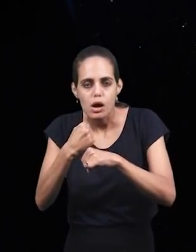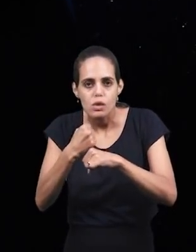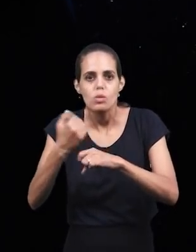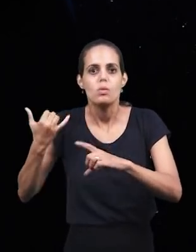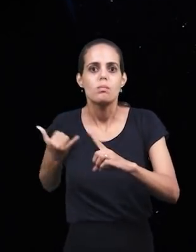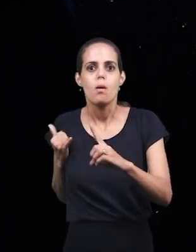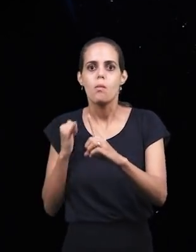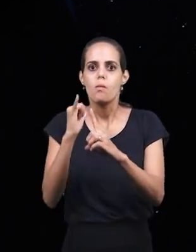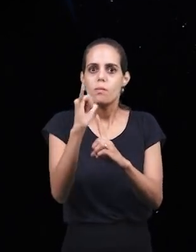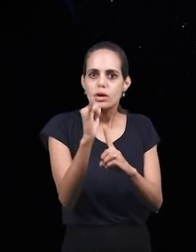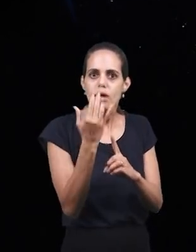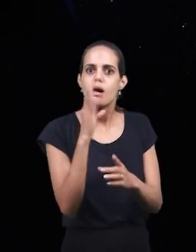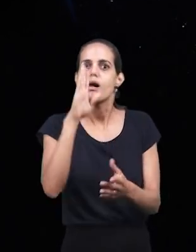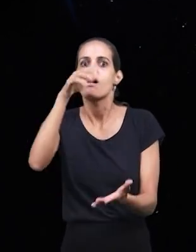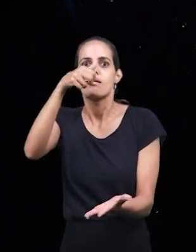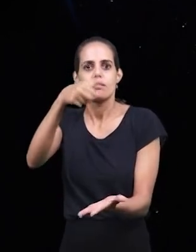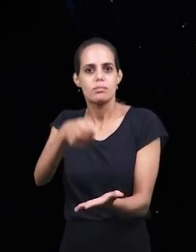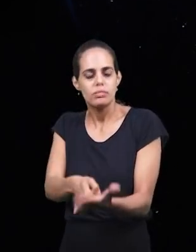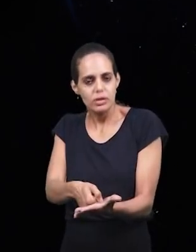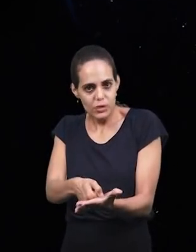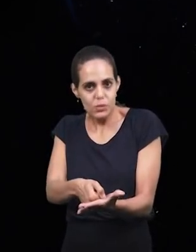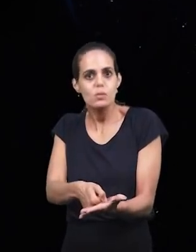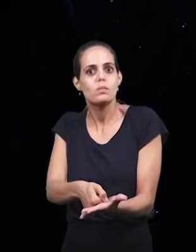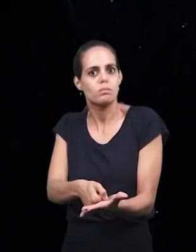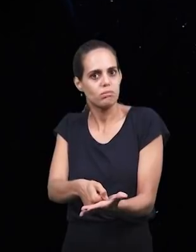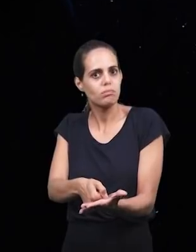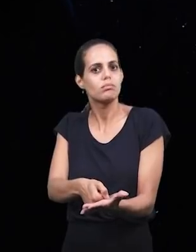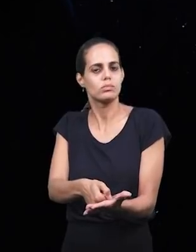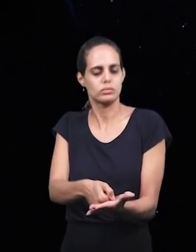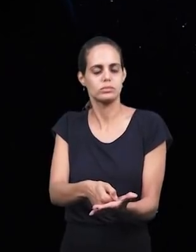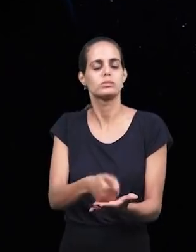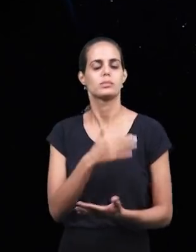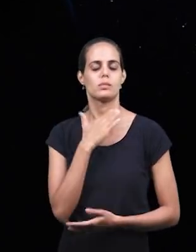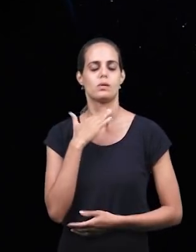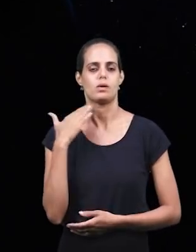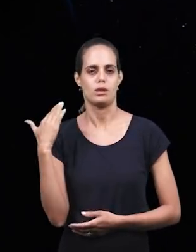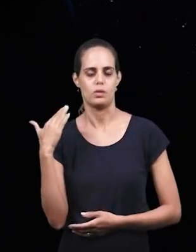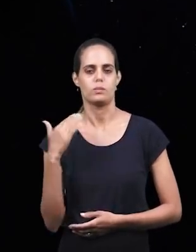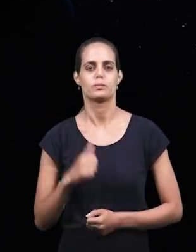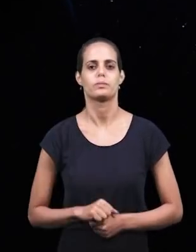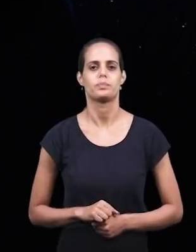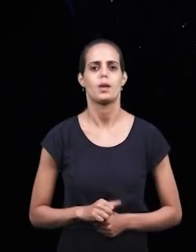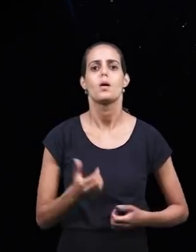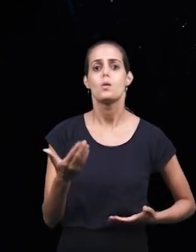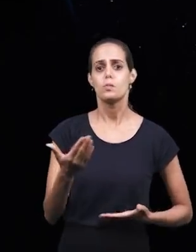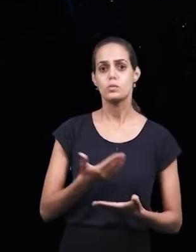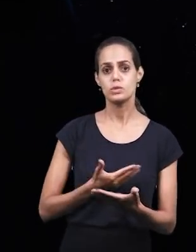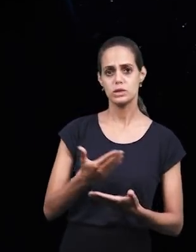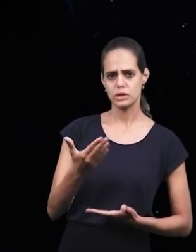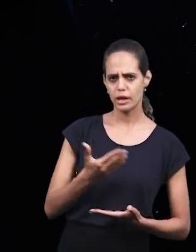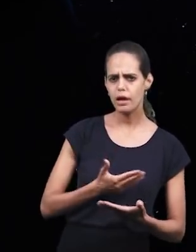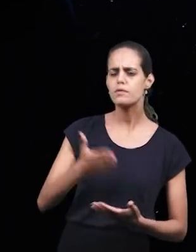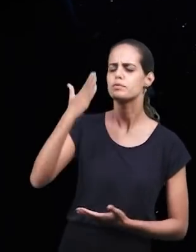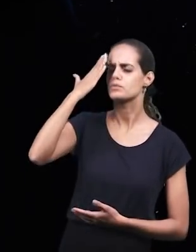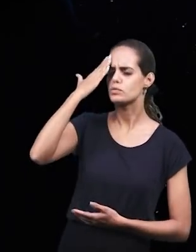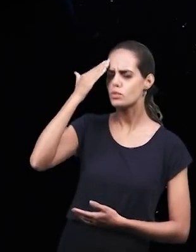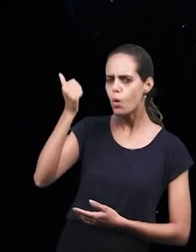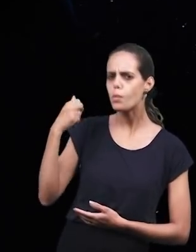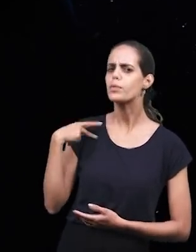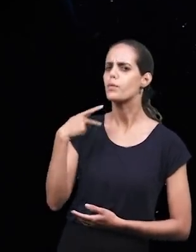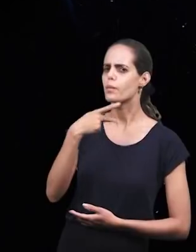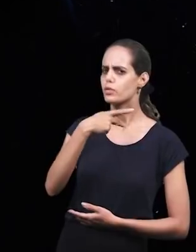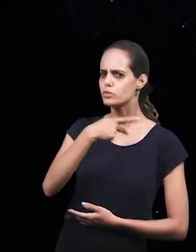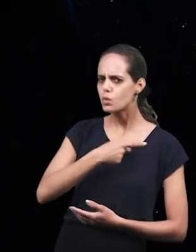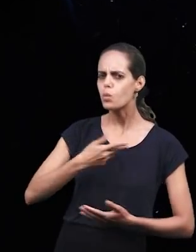em 1979. Para seus irmãos em Cristo, deixou, além de seu testemunho de fé e servidão